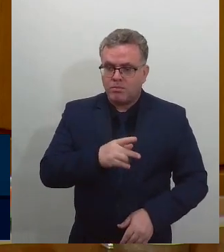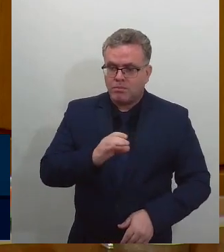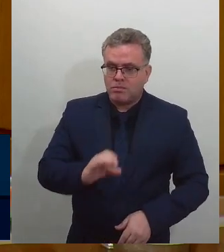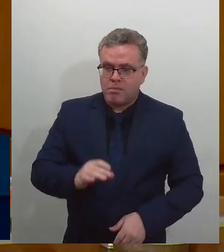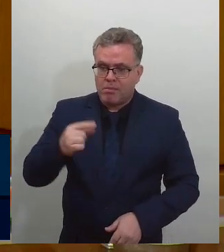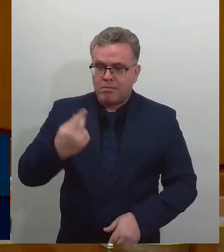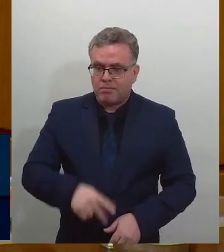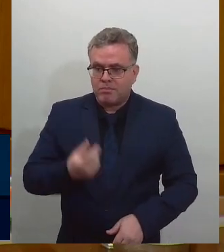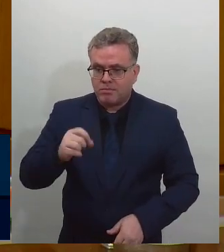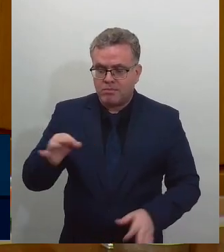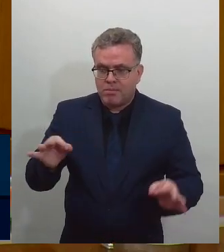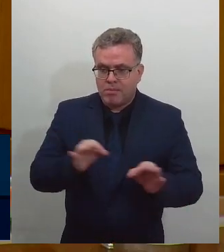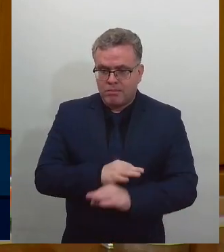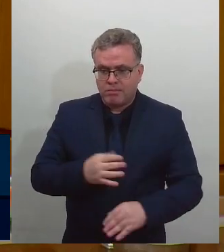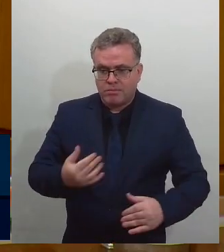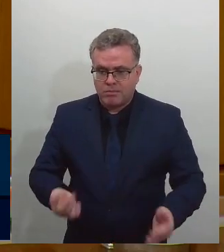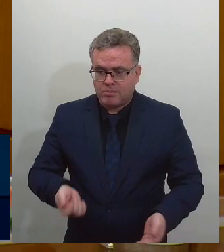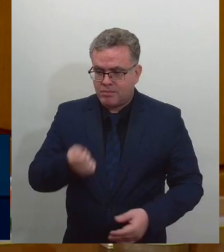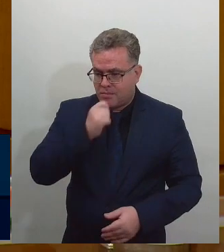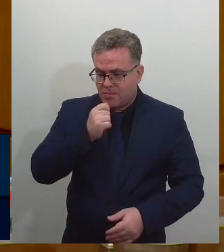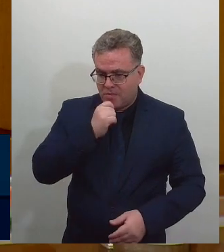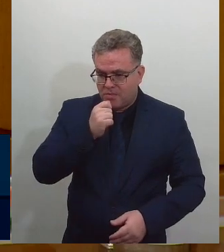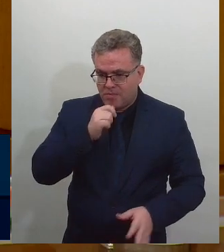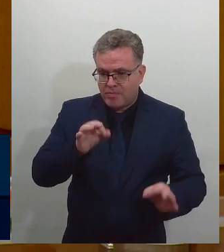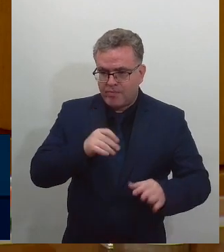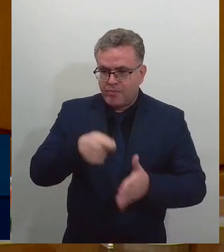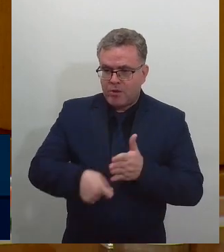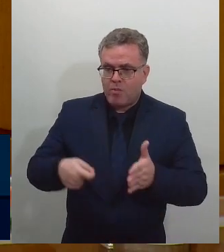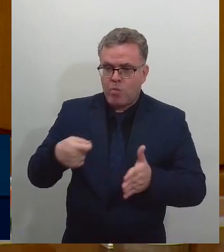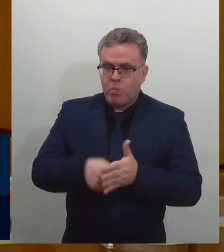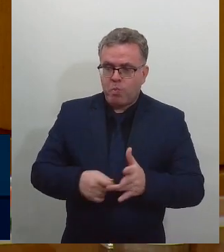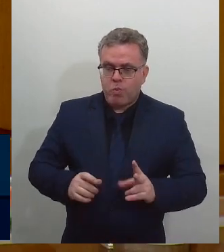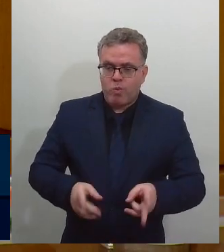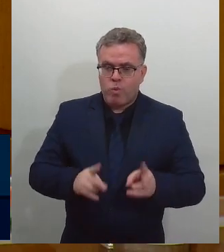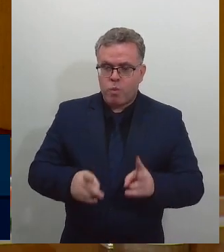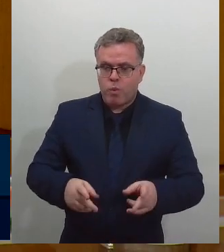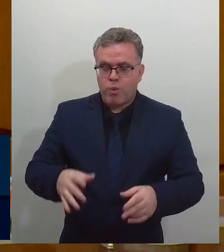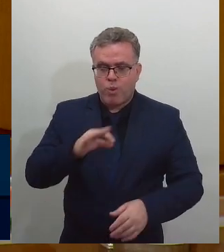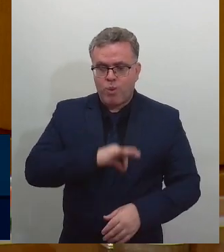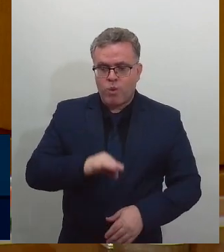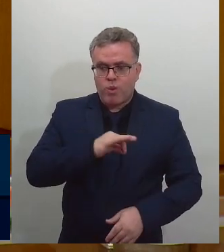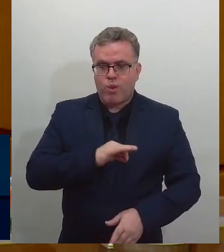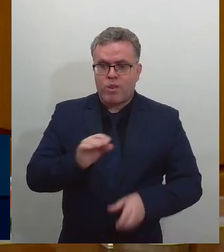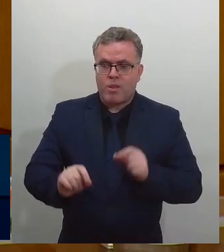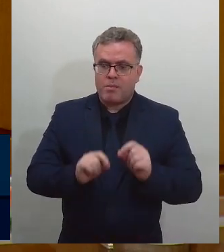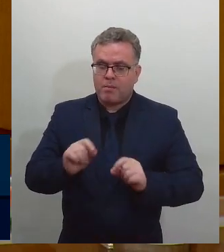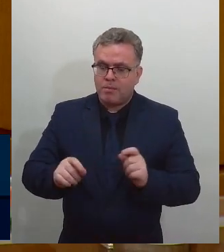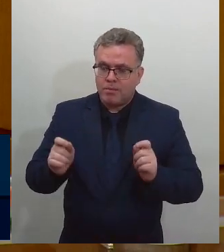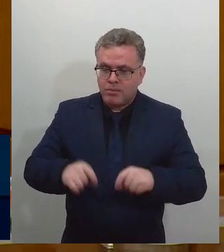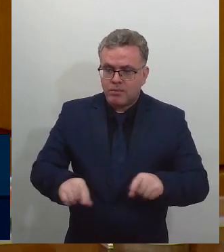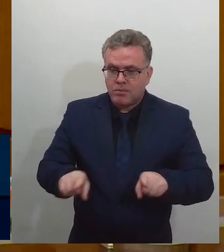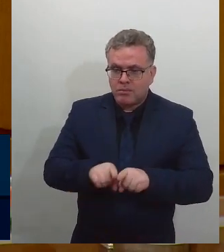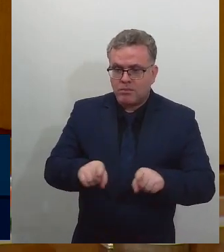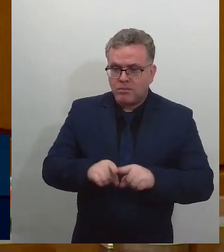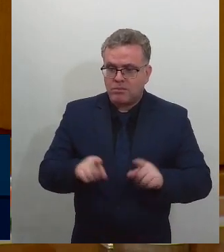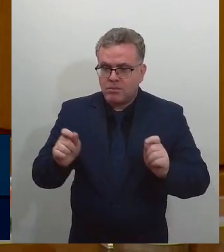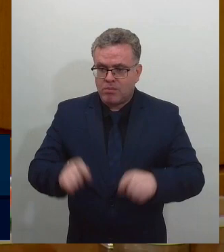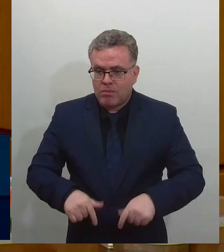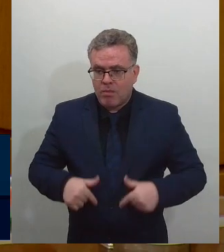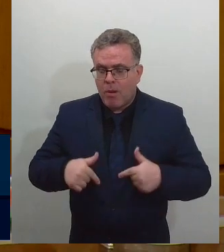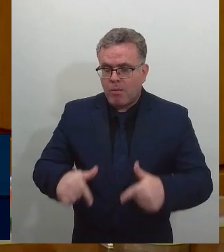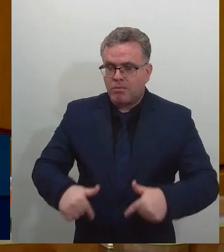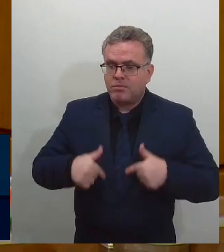estão apenas reivindicando melhorias salariais, mas também estão lutando por dignidade